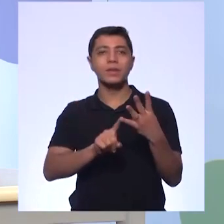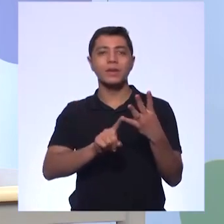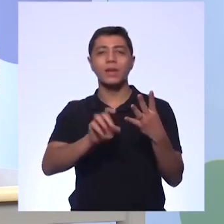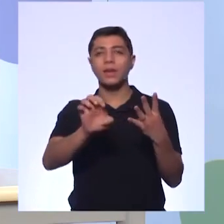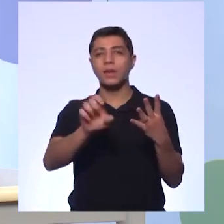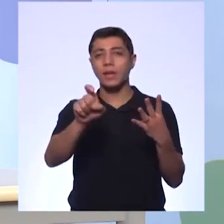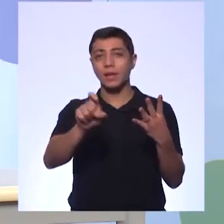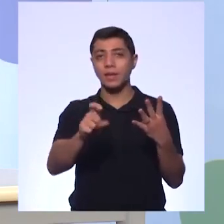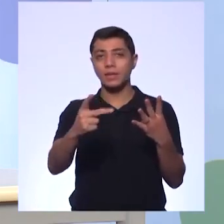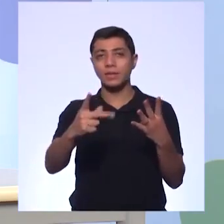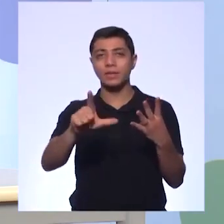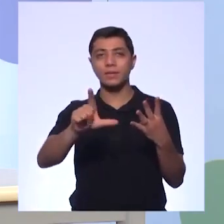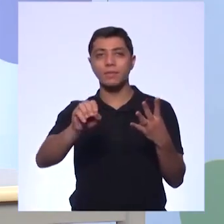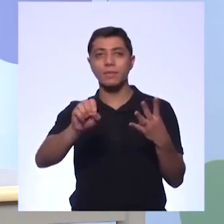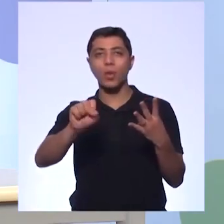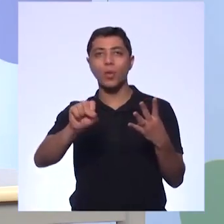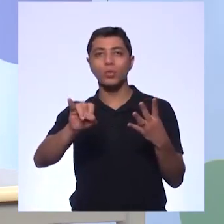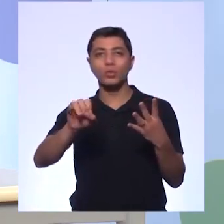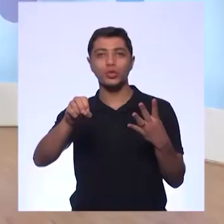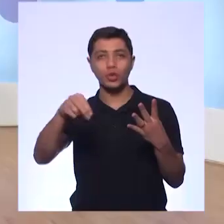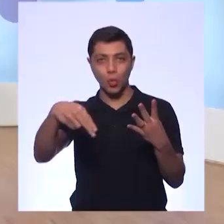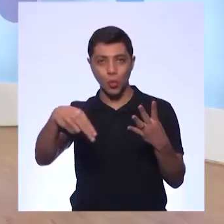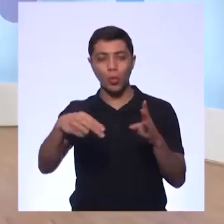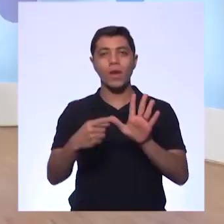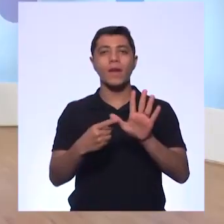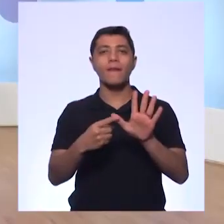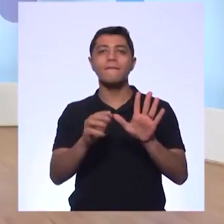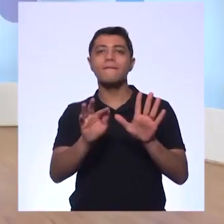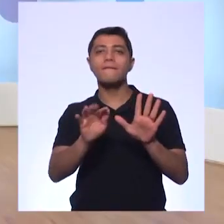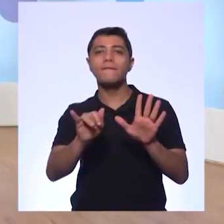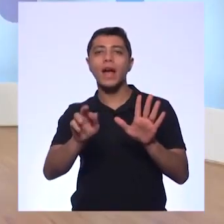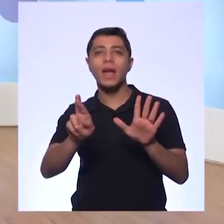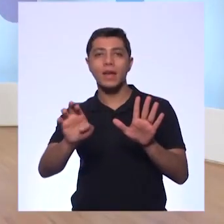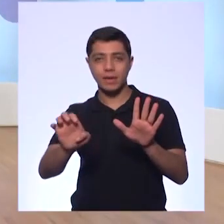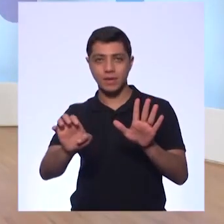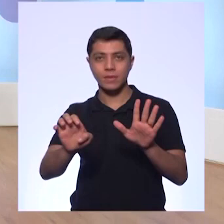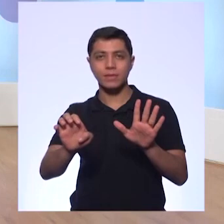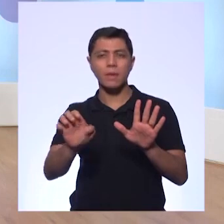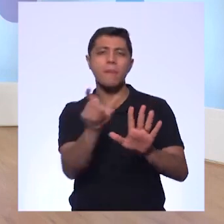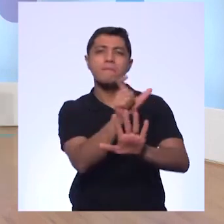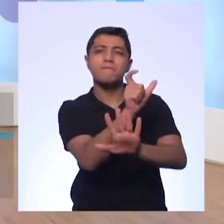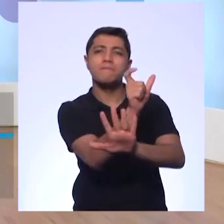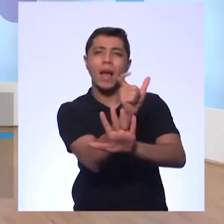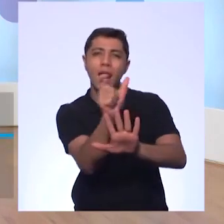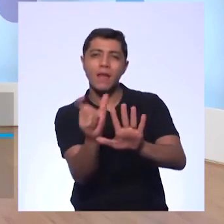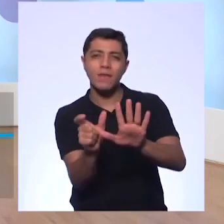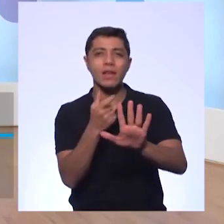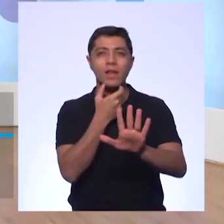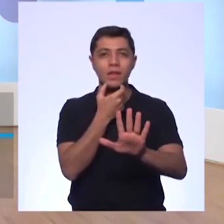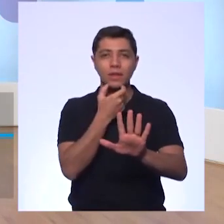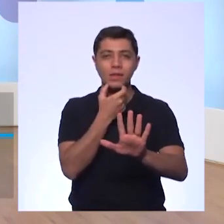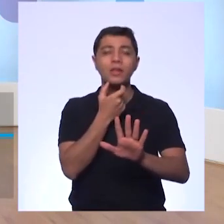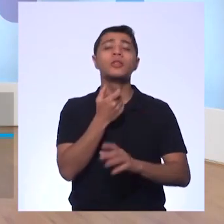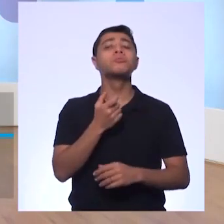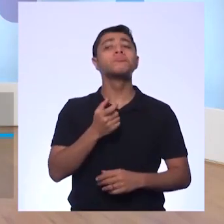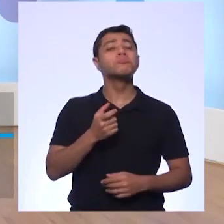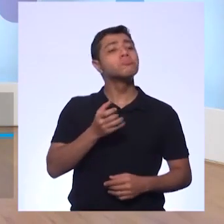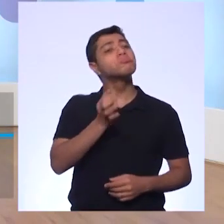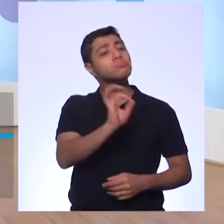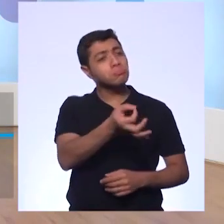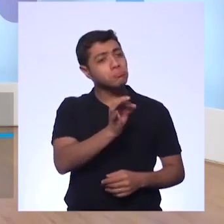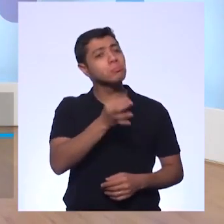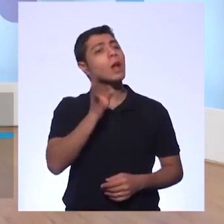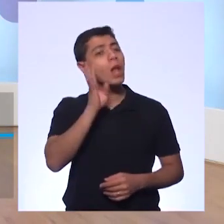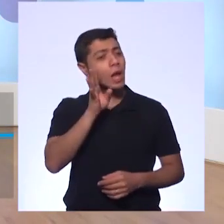explosion, fire. Olha, que legal. Então, olha só, vocês já estão relacionando com o que a gente viu no bimestre passado. Vocês